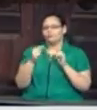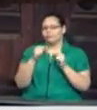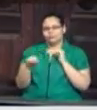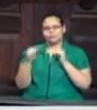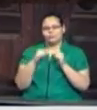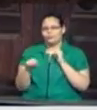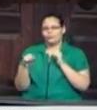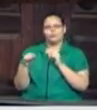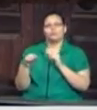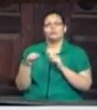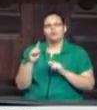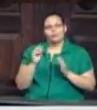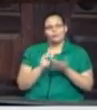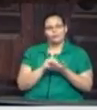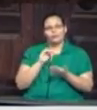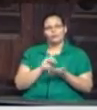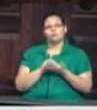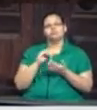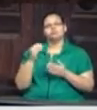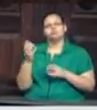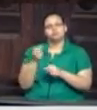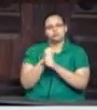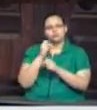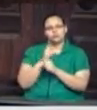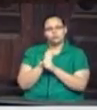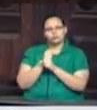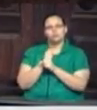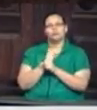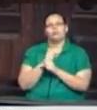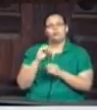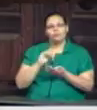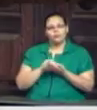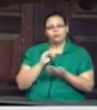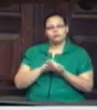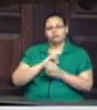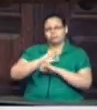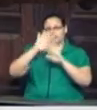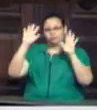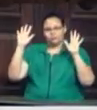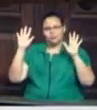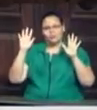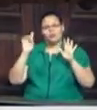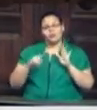pela impropriedade, pela falta de cálculos, pela falta de clareza